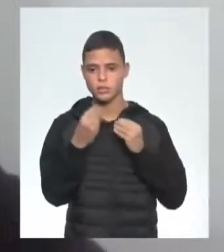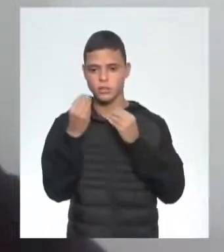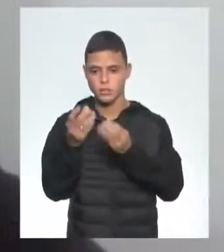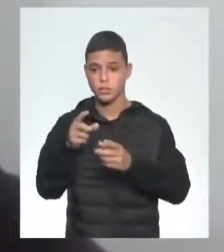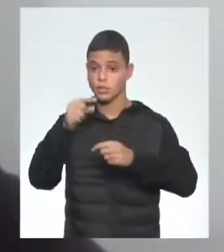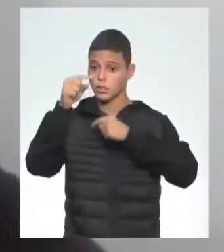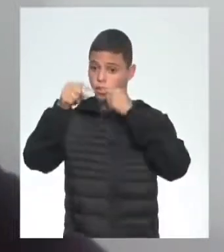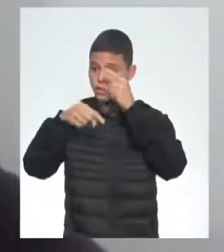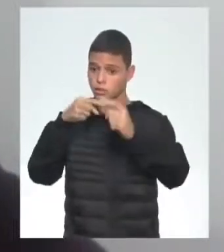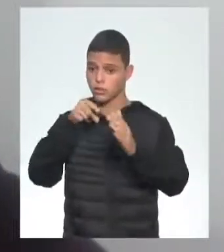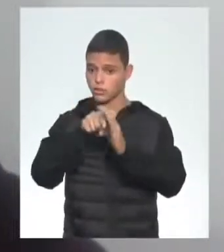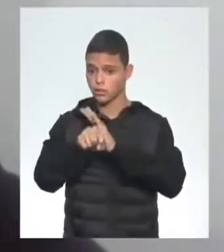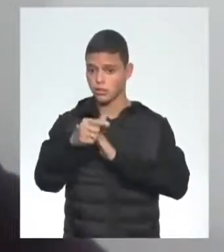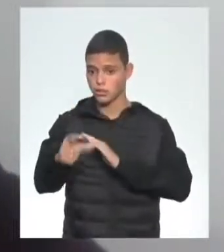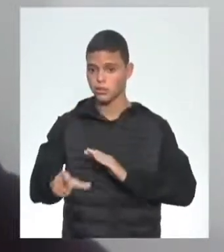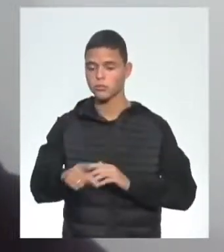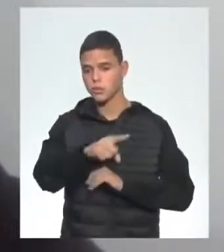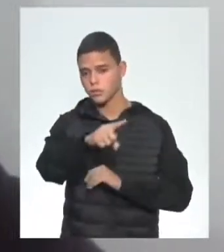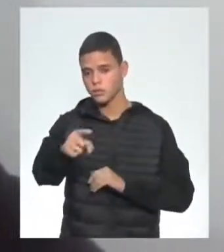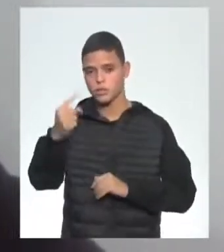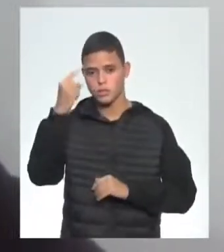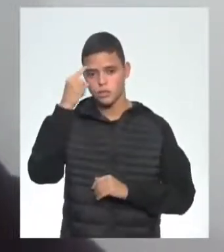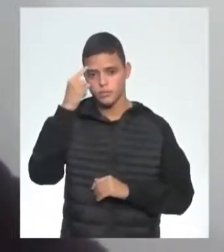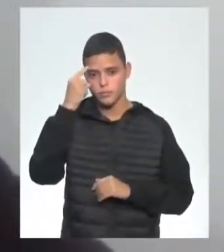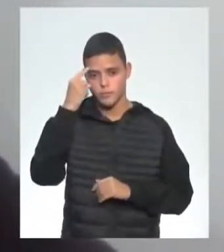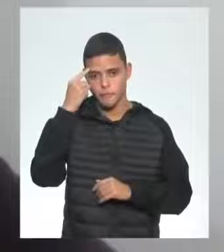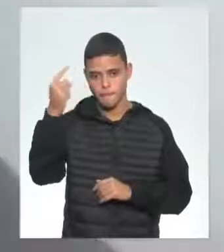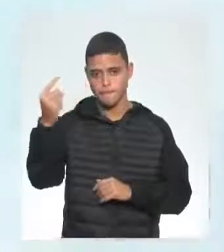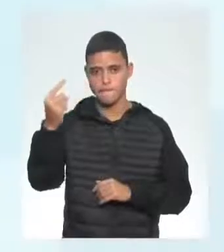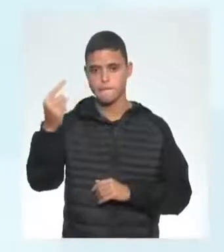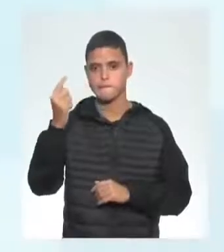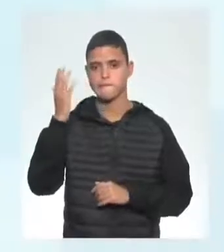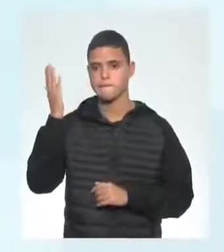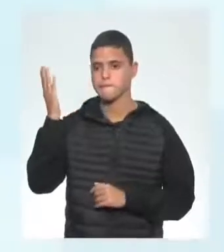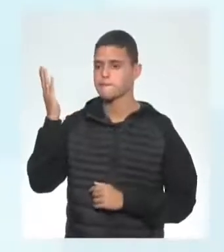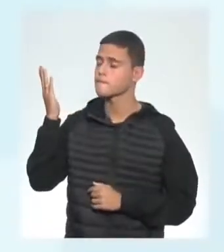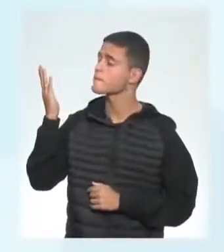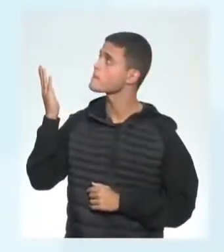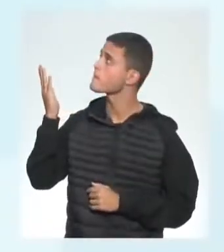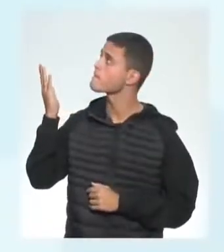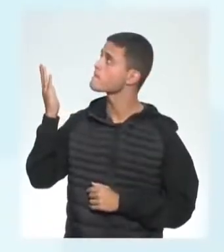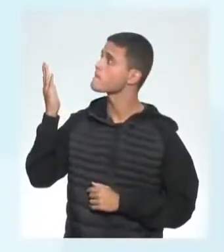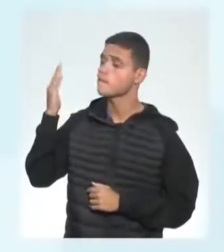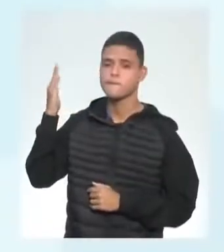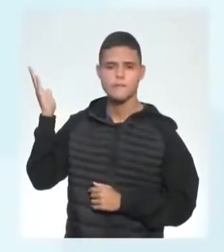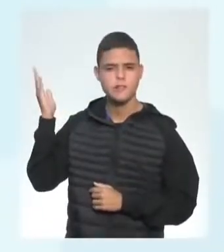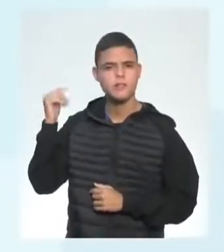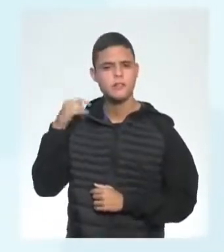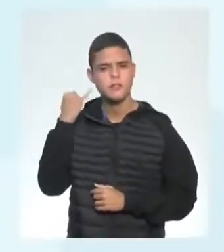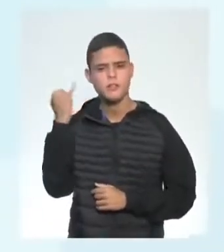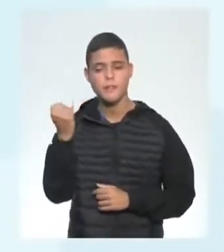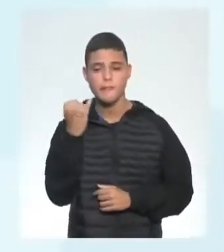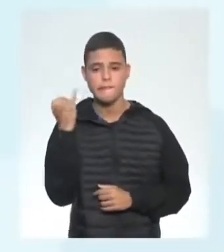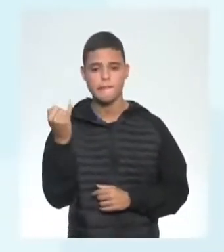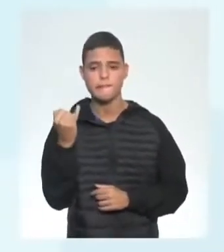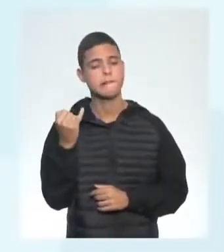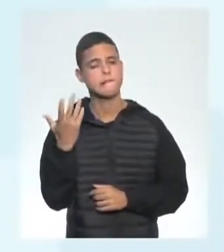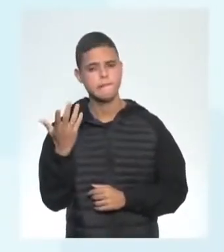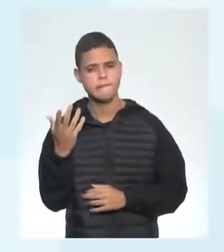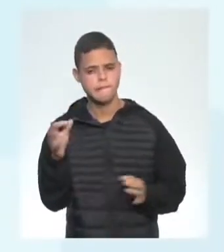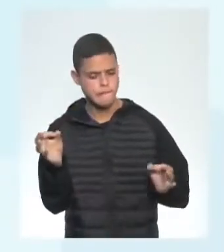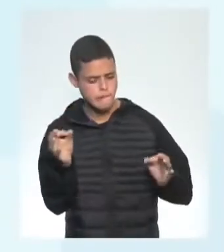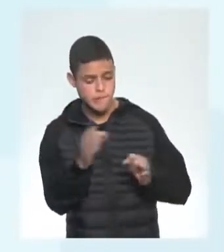Eu quero que os estudantes pensem muito seriamente nessa questão, mas é uma questão que é muito importante, não dá para